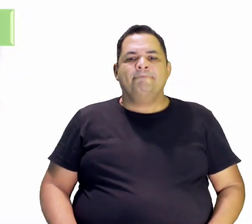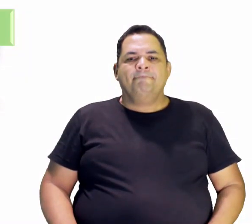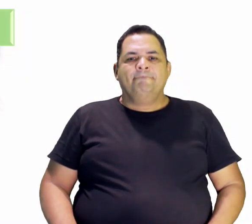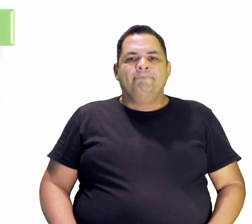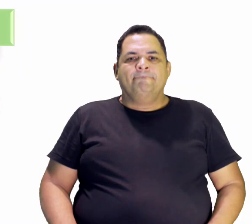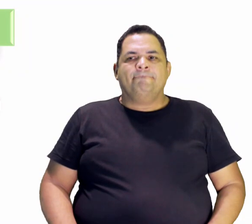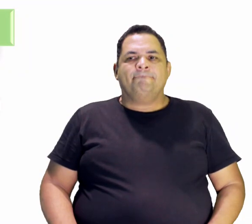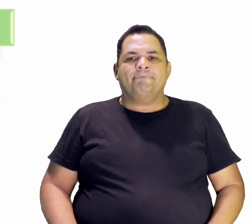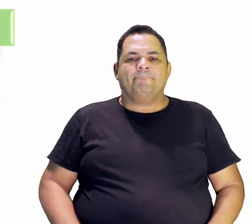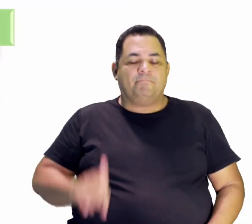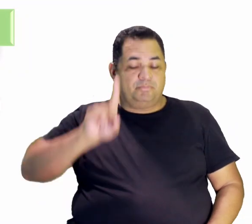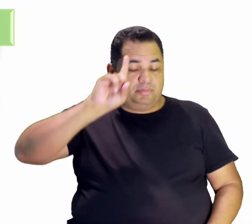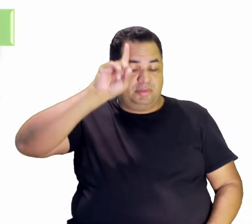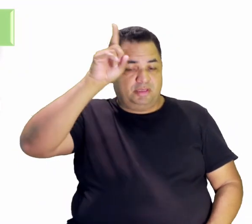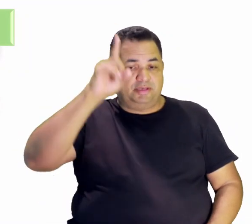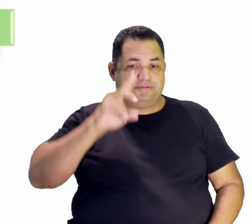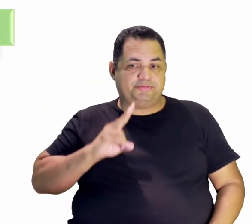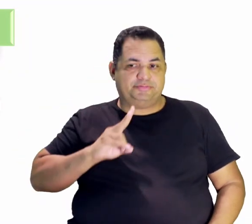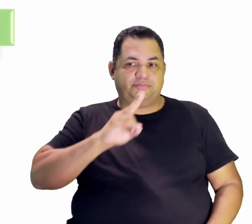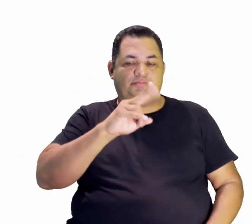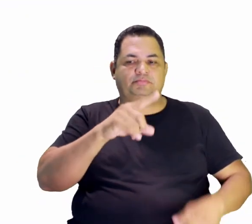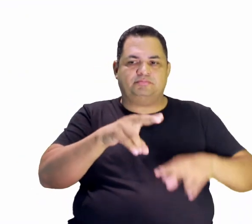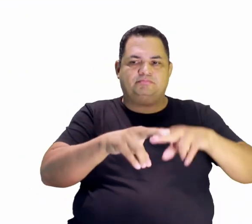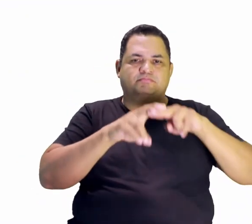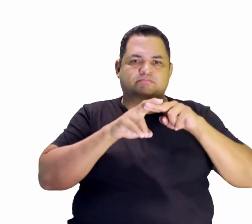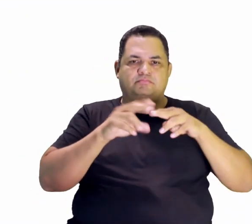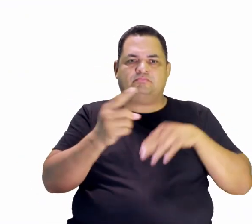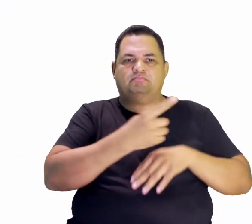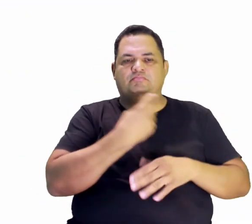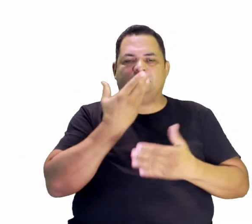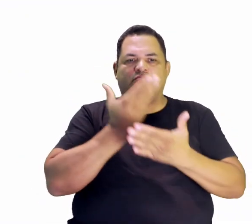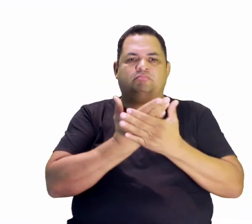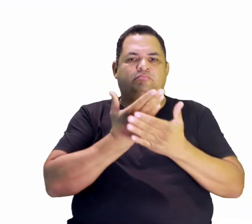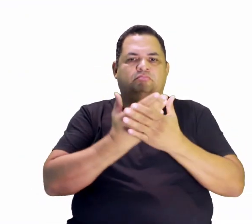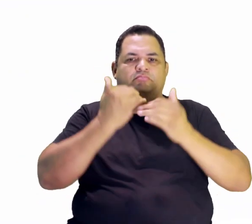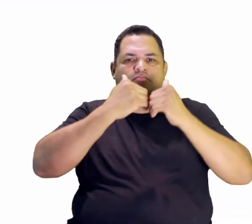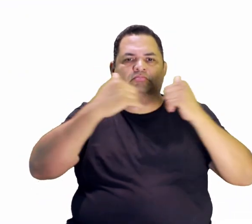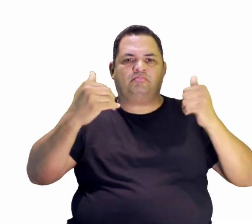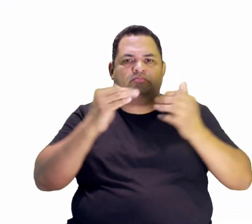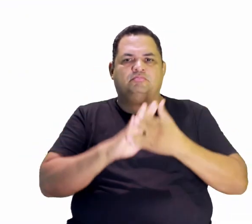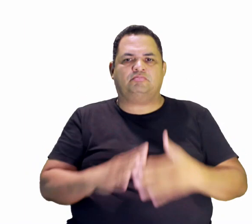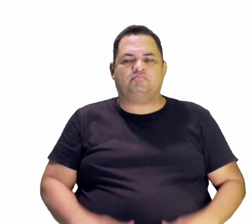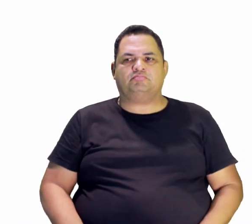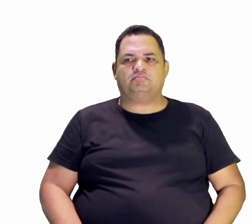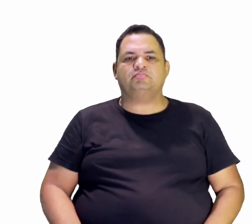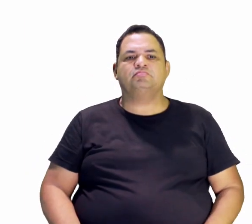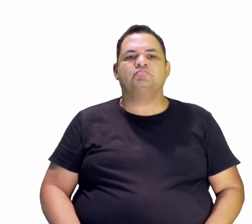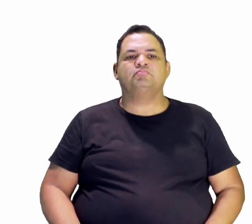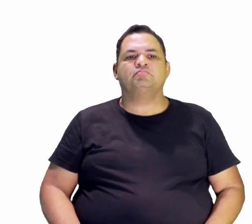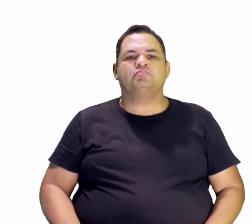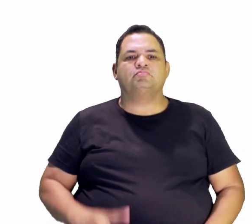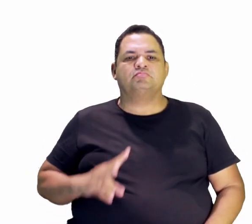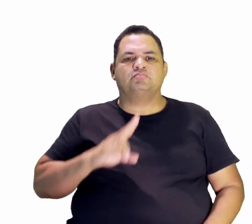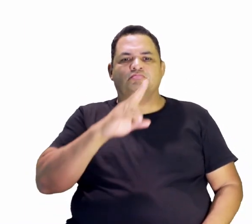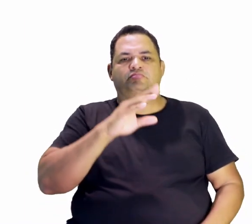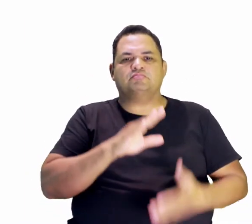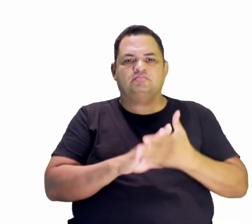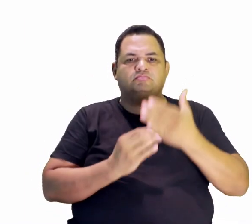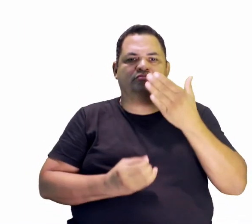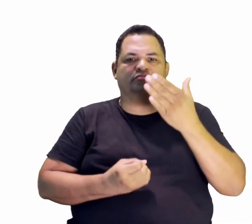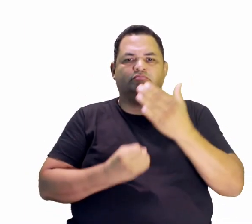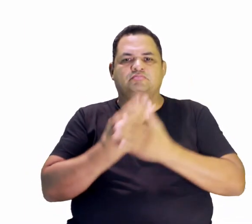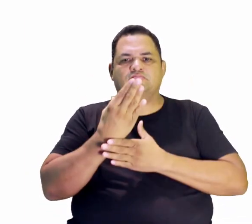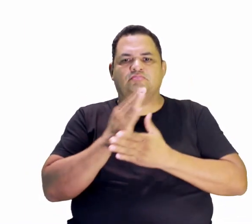Essa é a ideia de força. Por isso que a gente estuda elas separadas, porque é muito difícil estudar todas juntas. Força é o